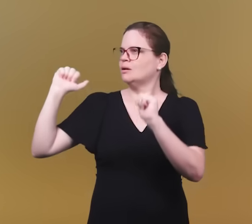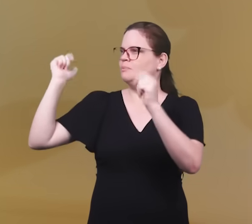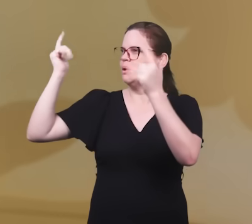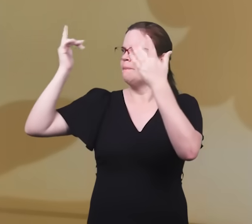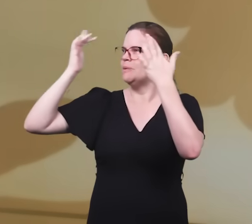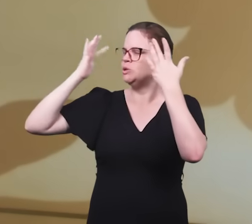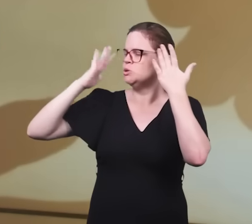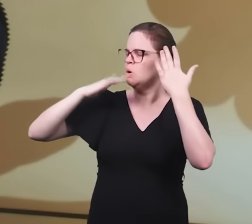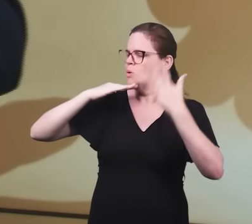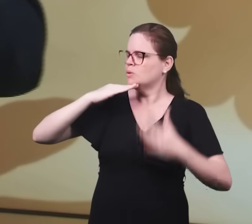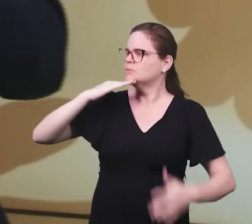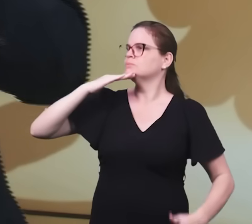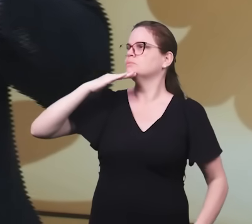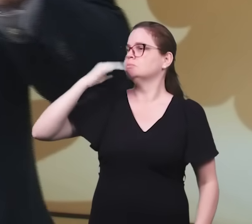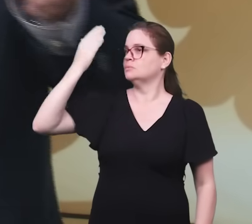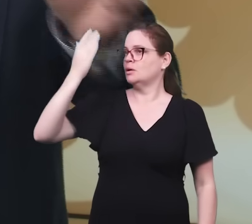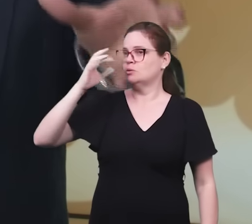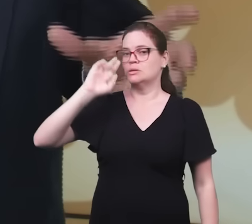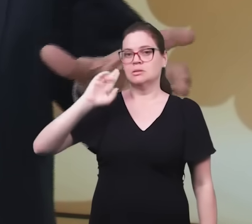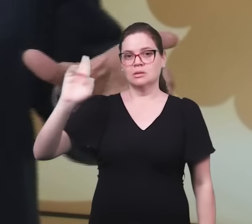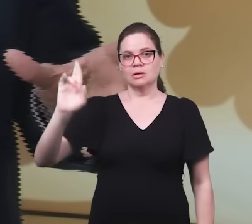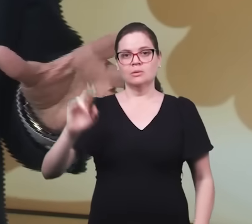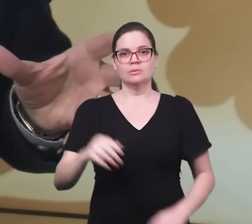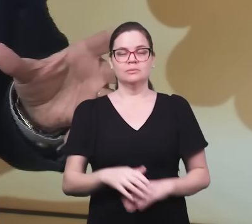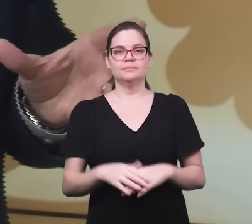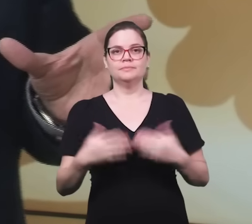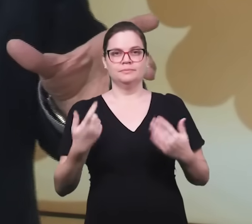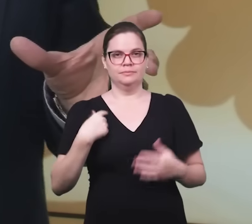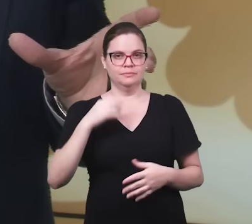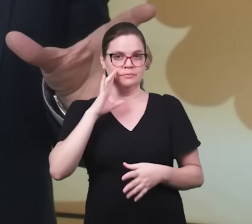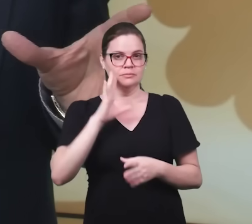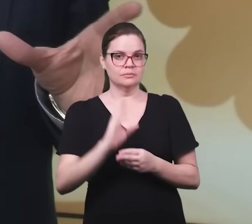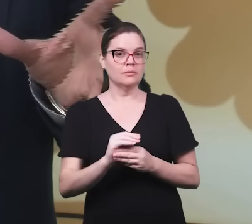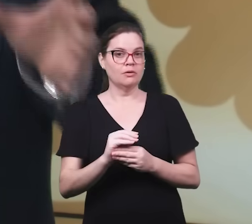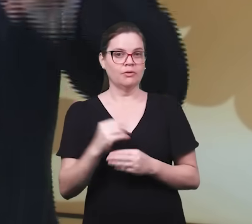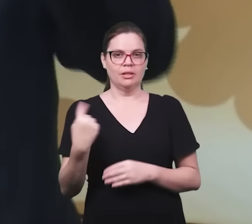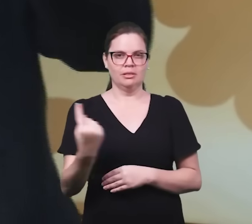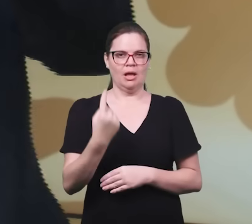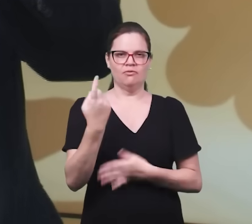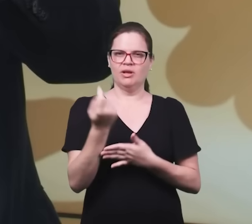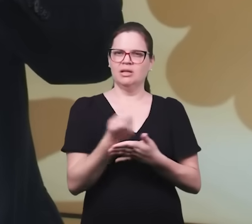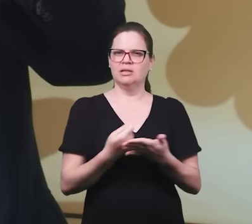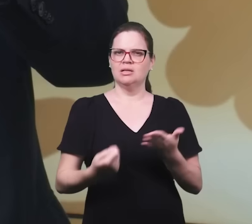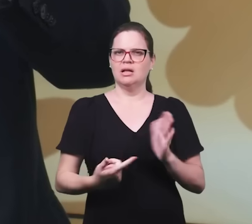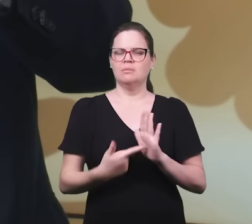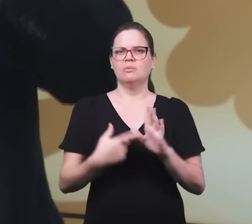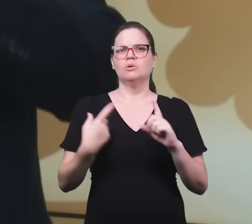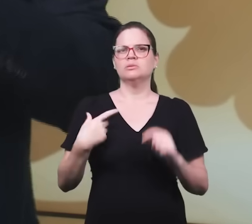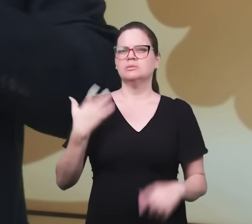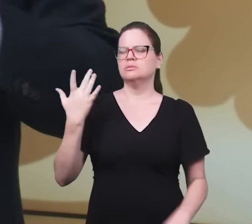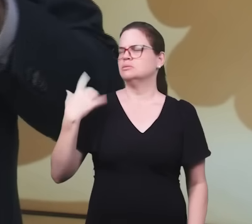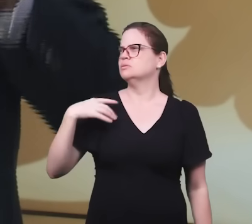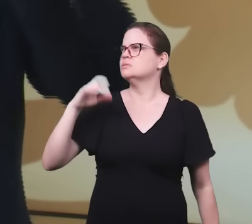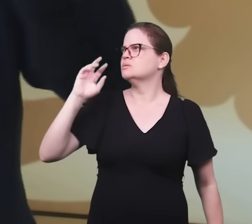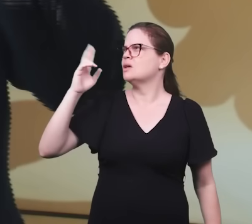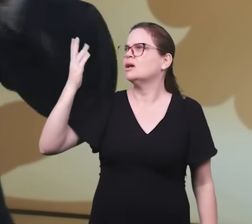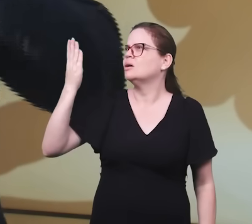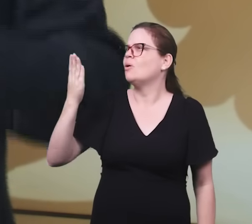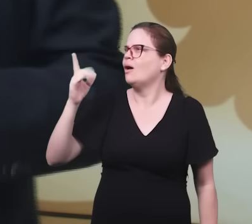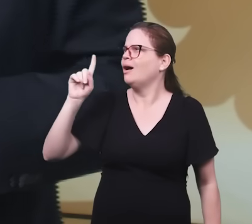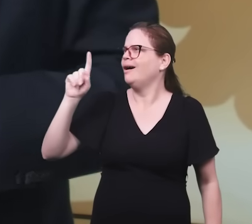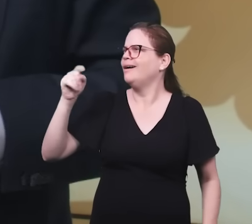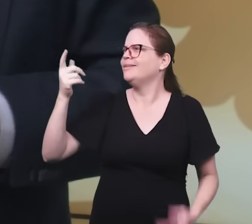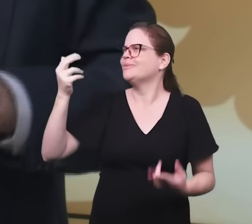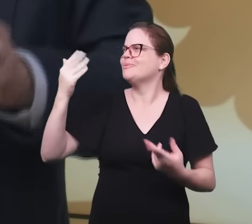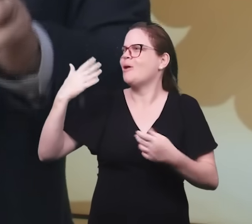cabeça. Percebam a expressão que Davi usa: Senhor, tu és um